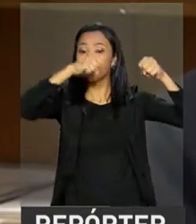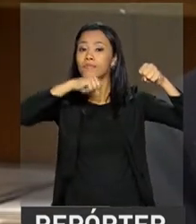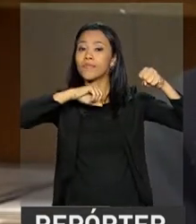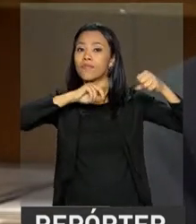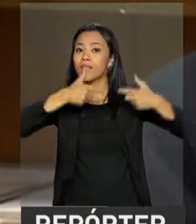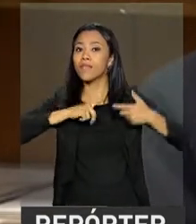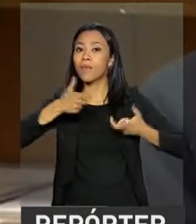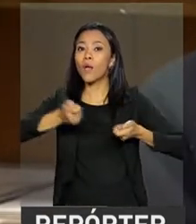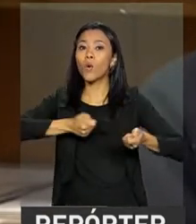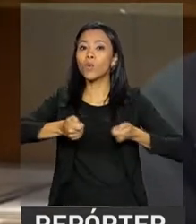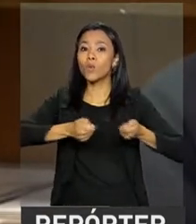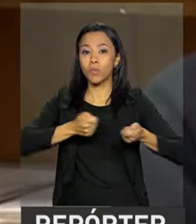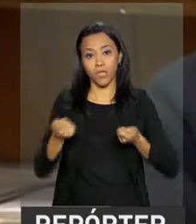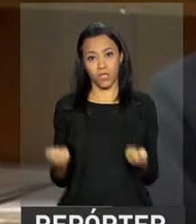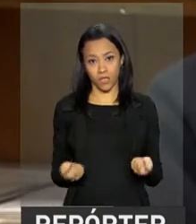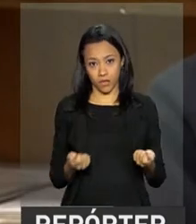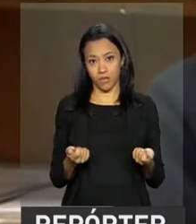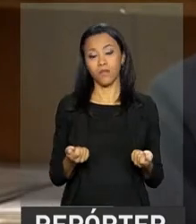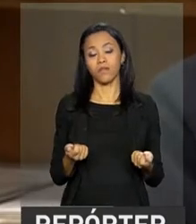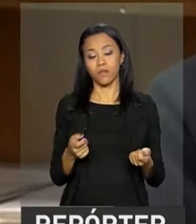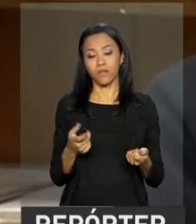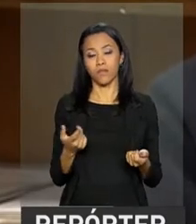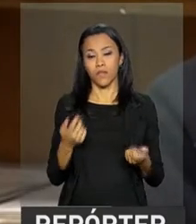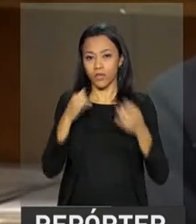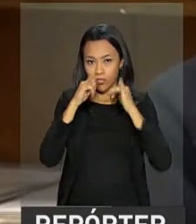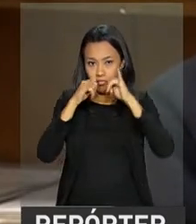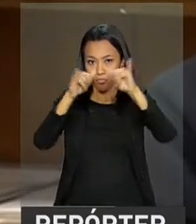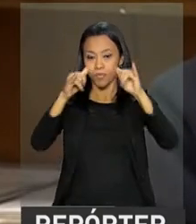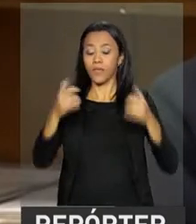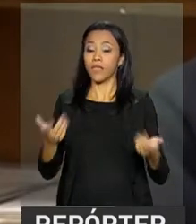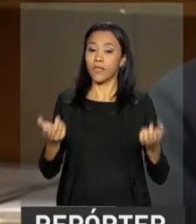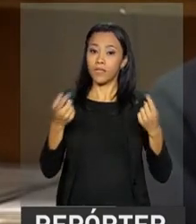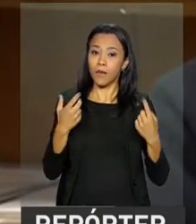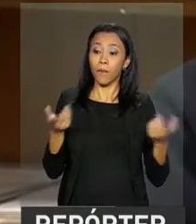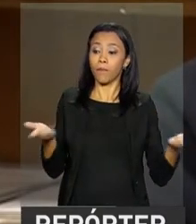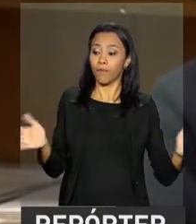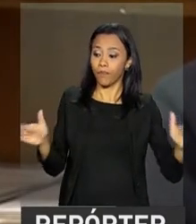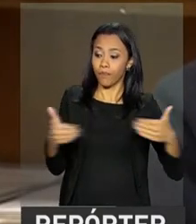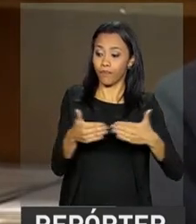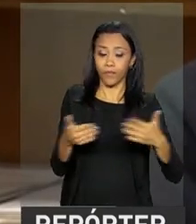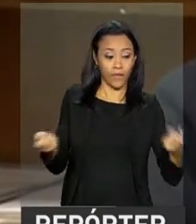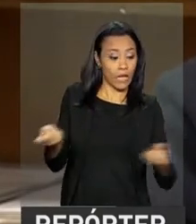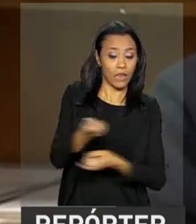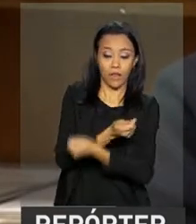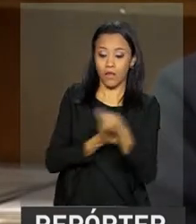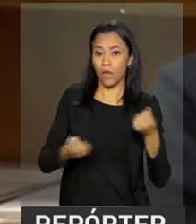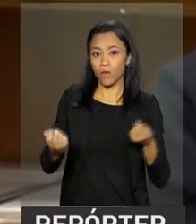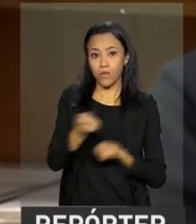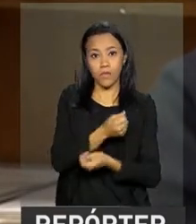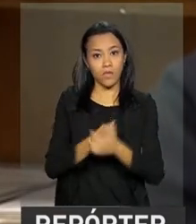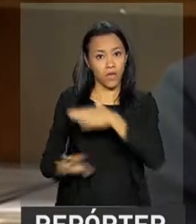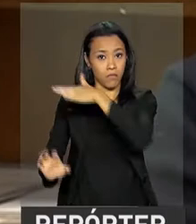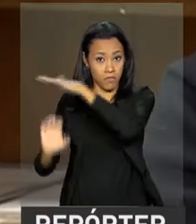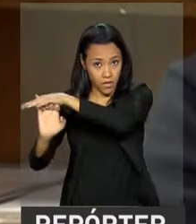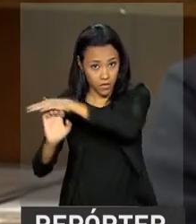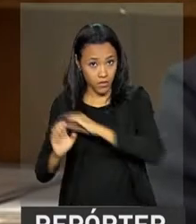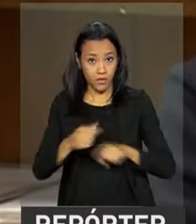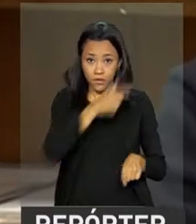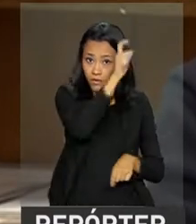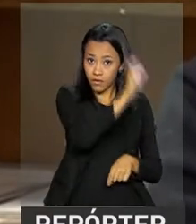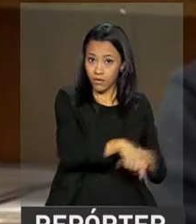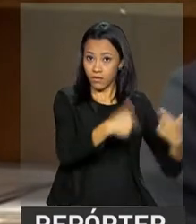economia então o que essa idéia da prevalência do negociado vai proporcionar é que os dois lados